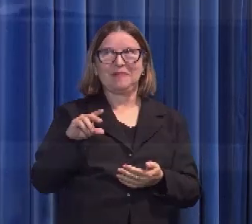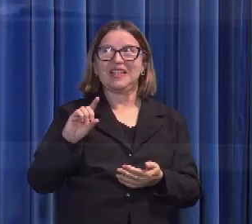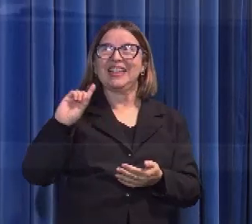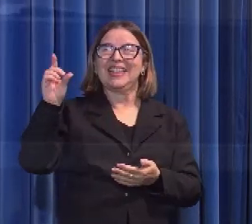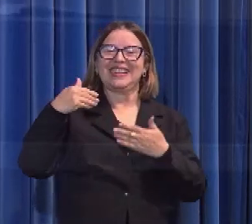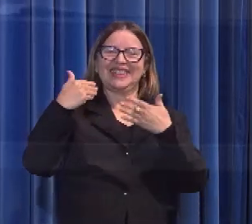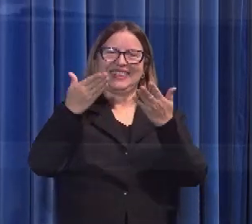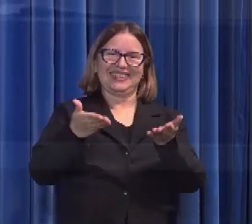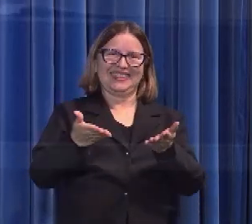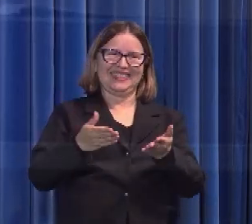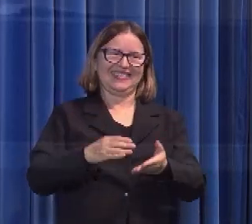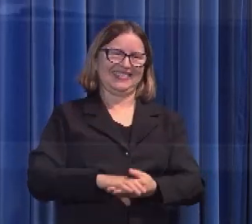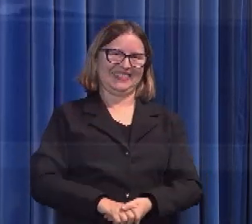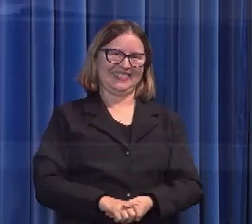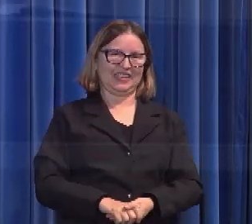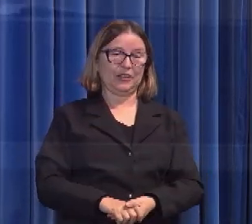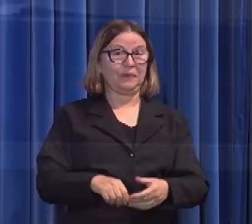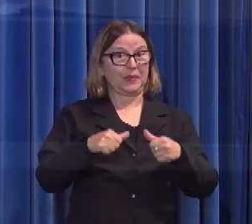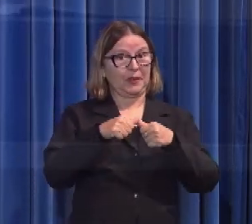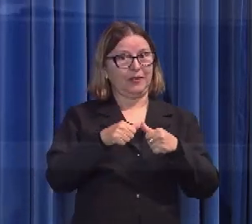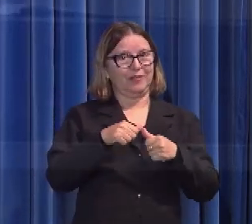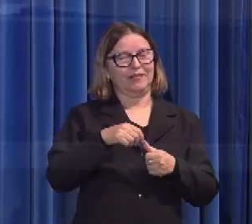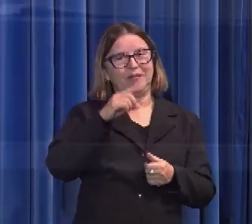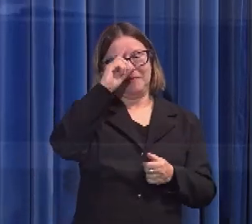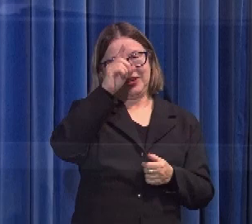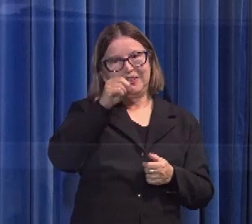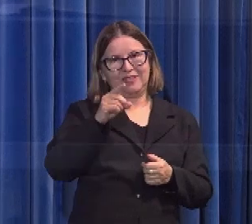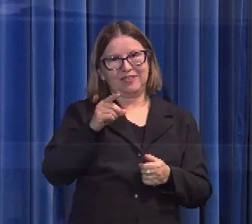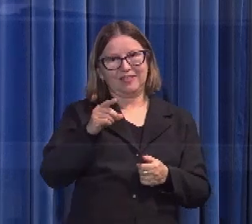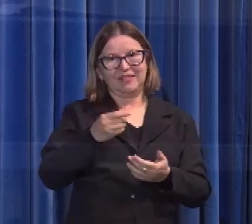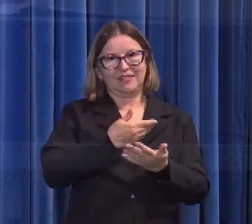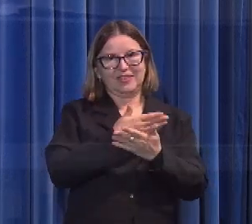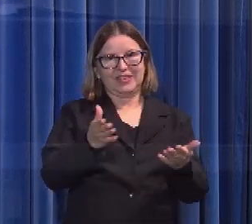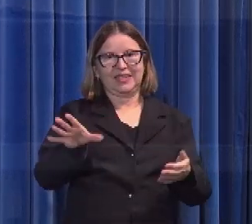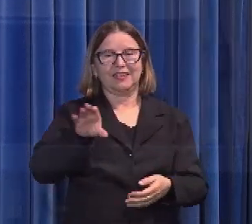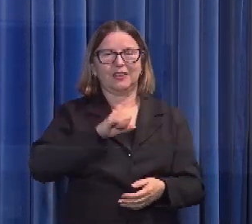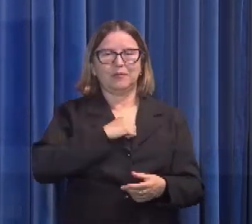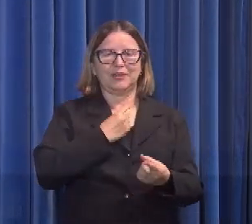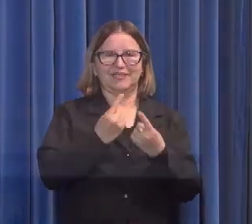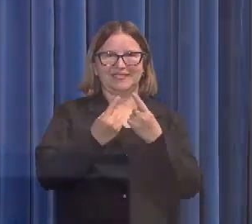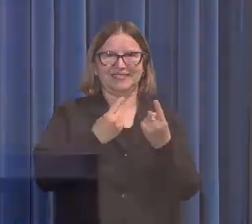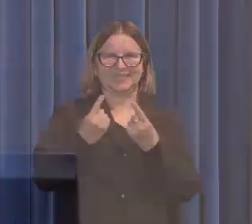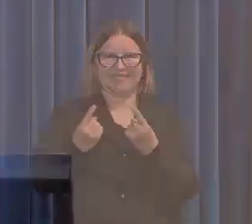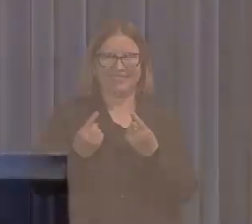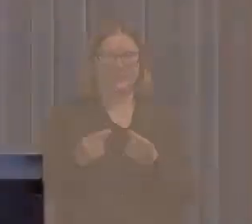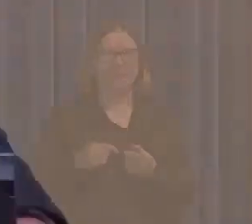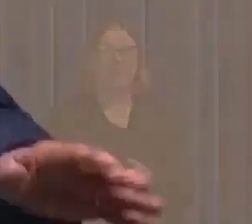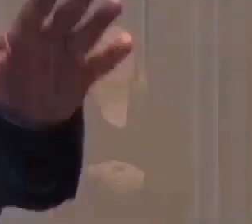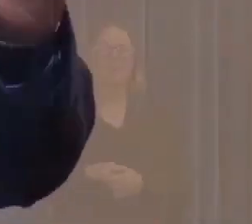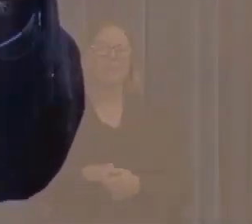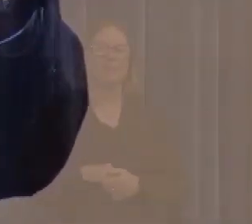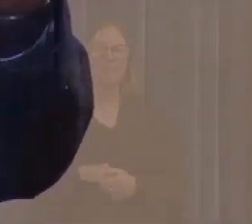vo-lo conceda e isto vos mando que vós ameis uns aos outros